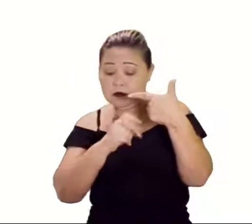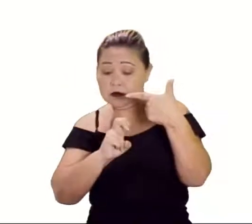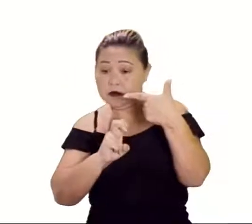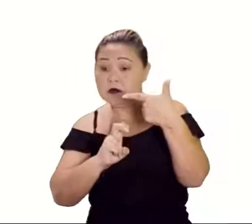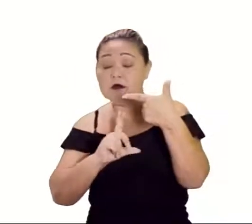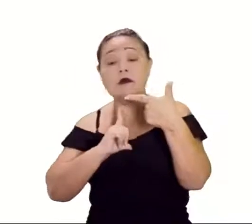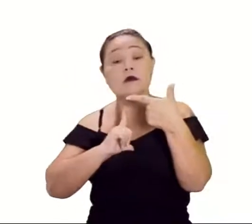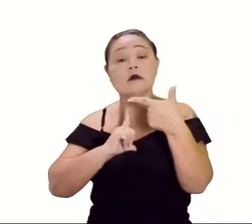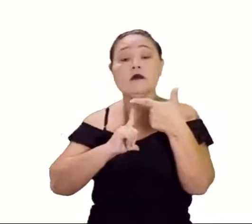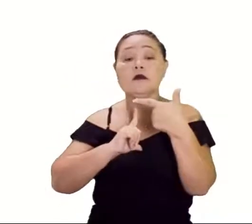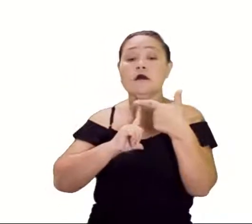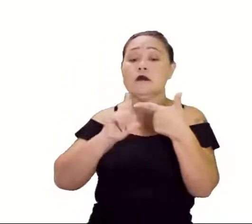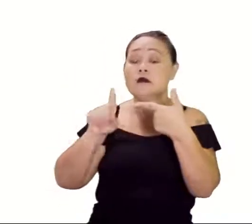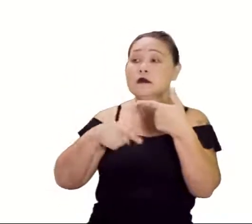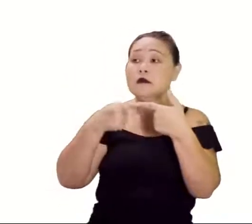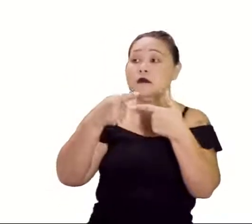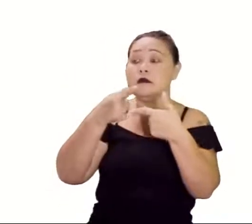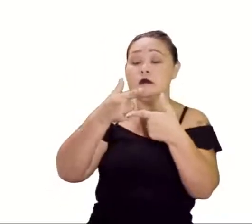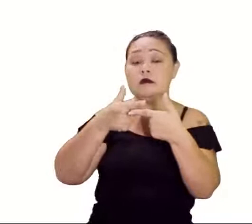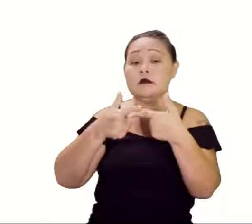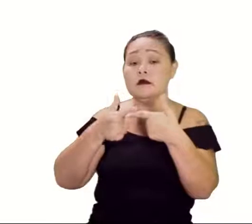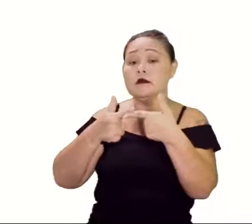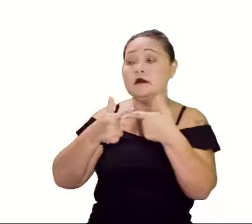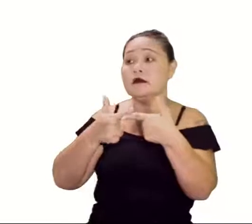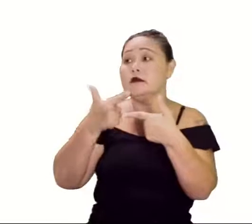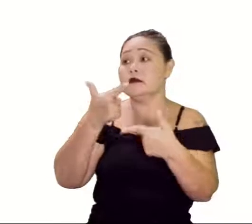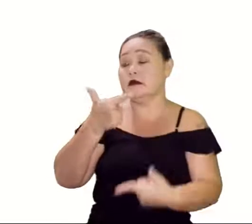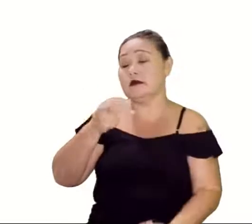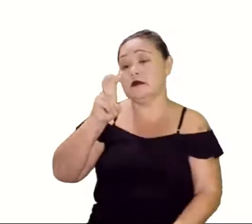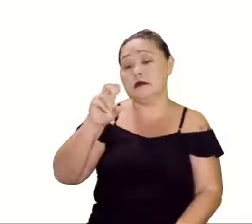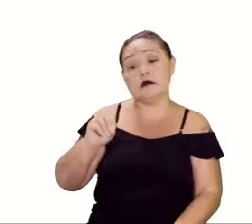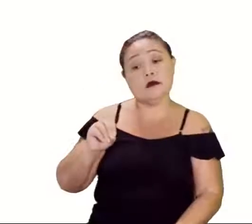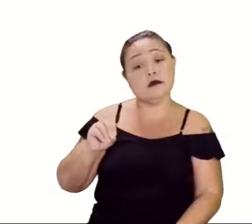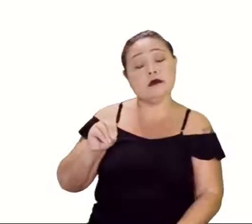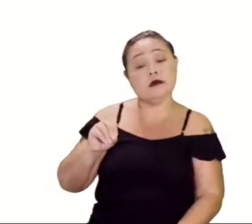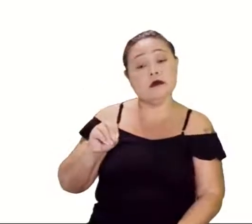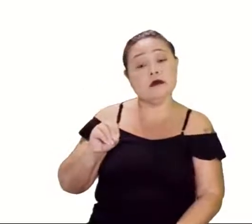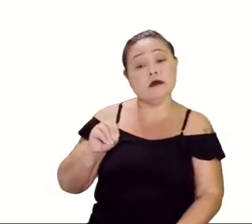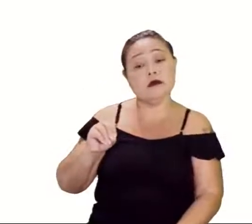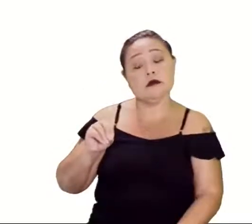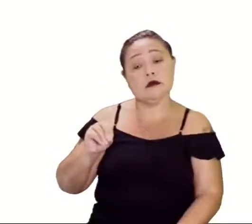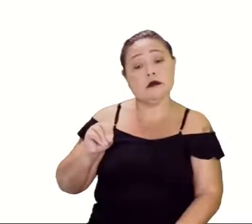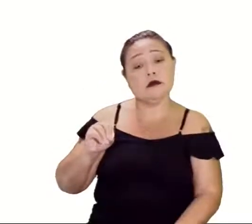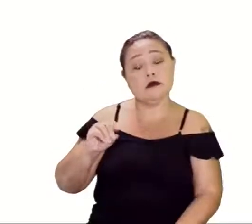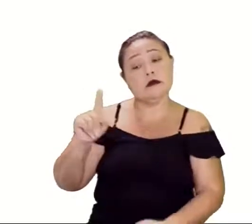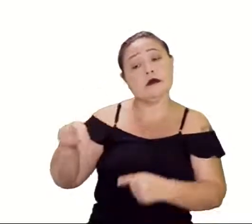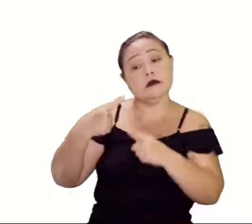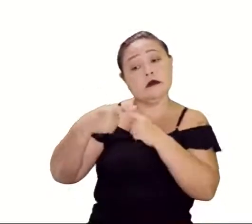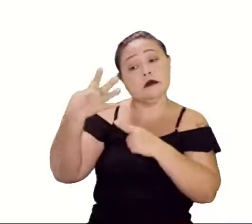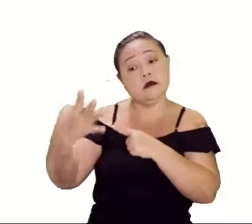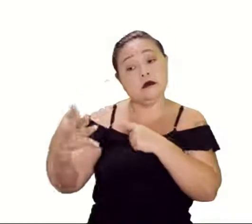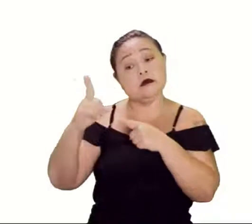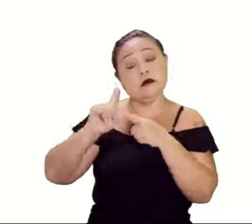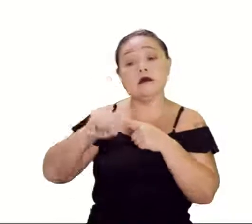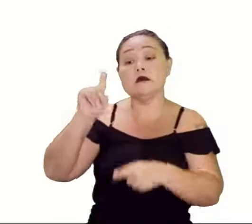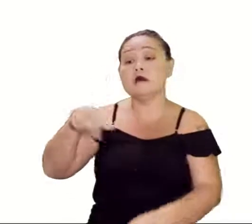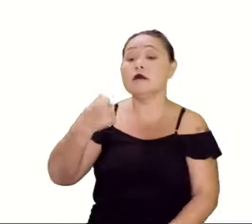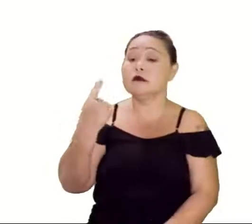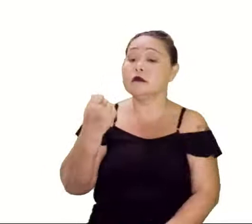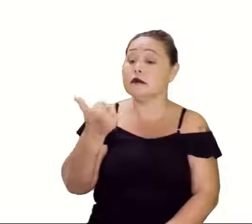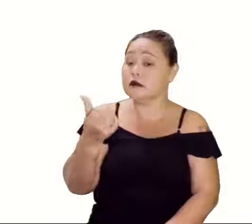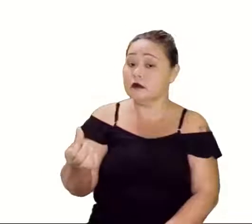125? Bom, 125 vezes 2 dá 250. Né? Então, vezes 4 vezes 8 dá 1.000.